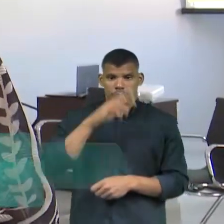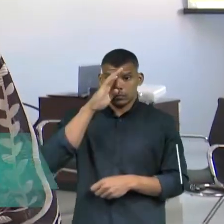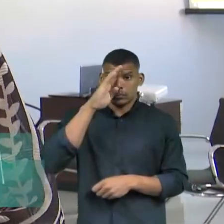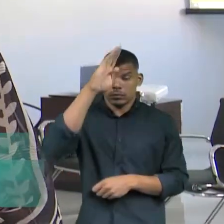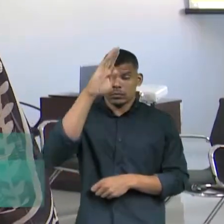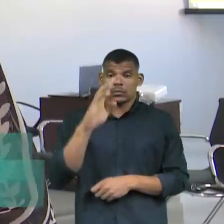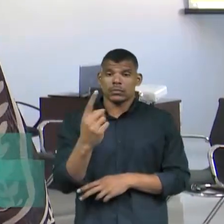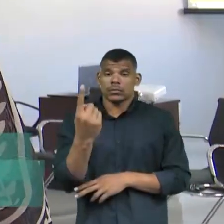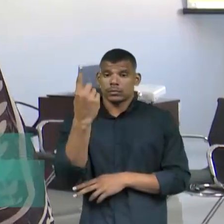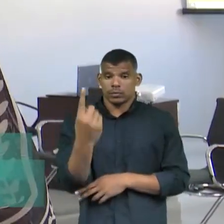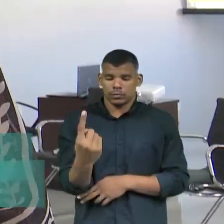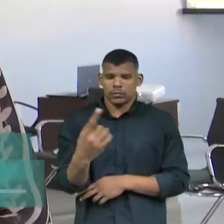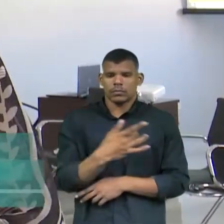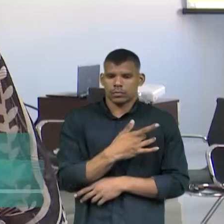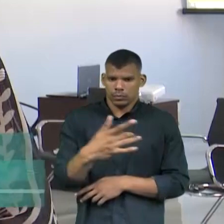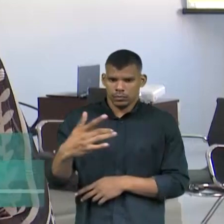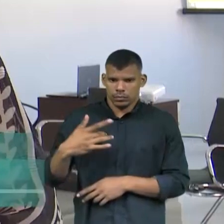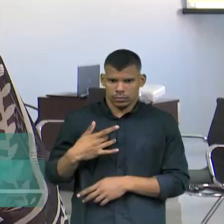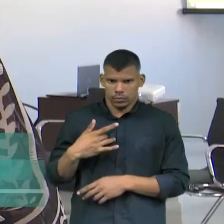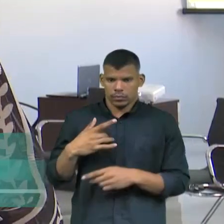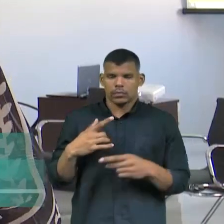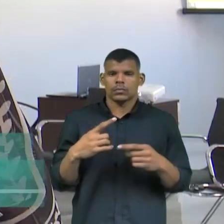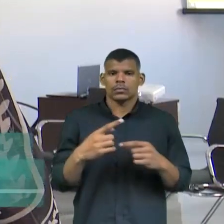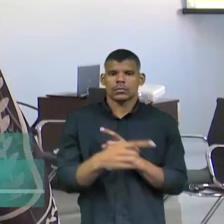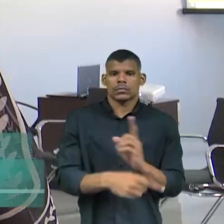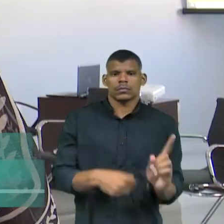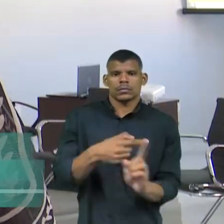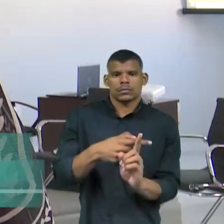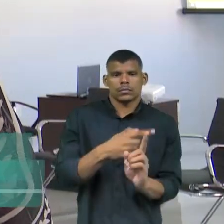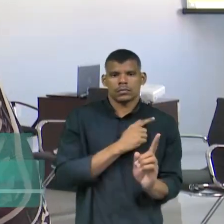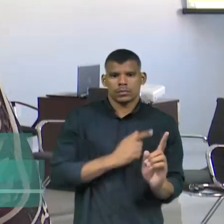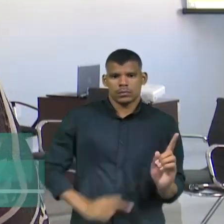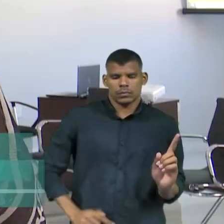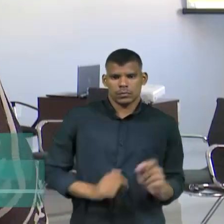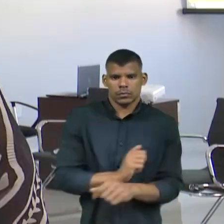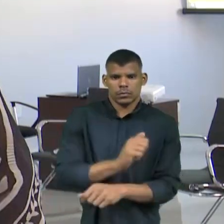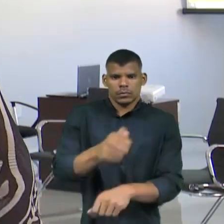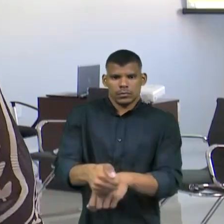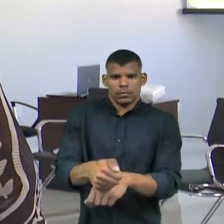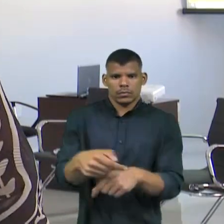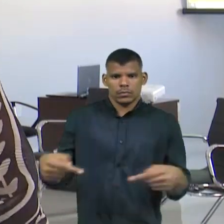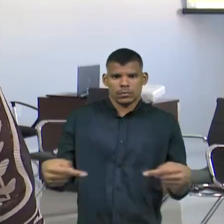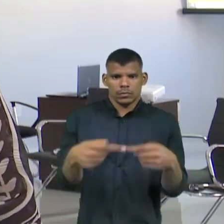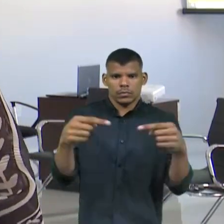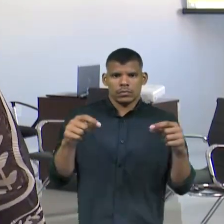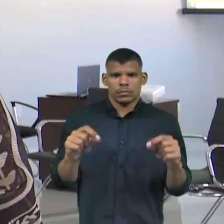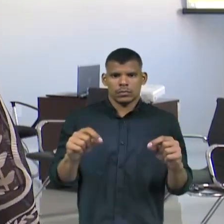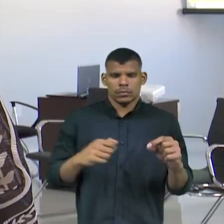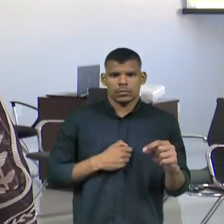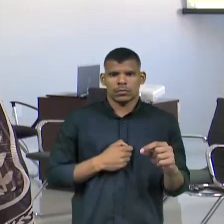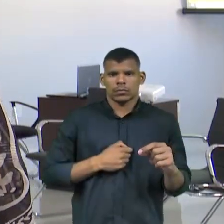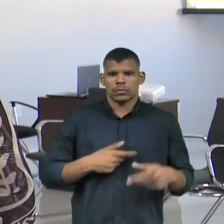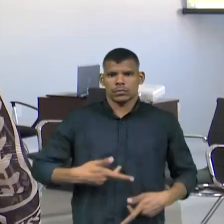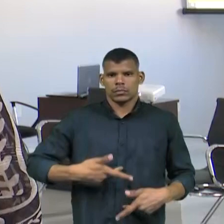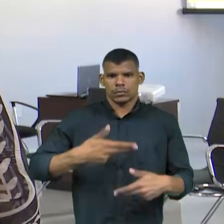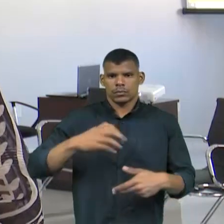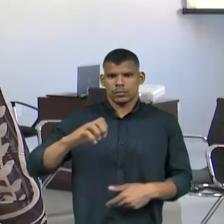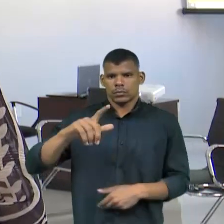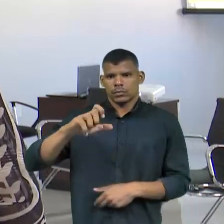que é a saúde como um todo, mas do governador eleito Elmano de Freitas, é em relação à fila de cirurgia eletiva. Então a gente